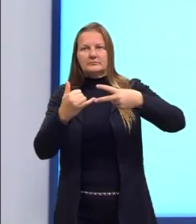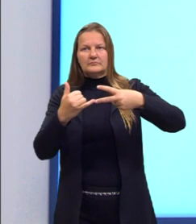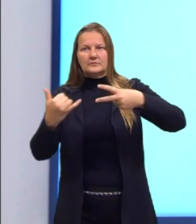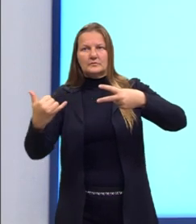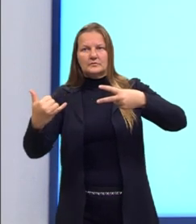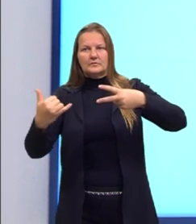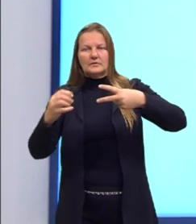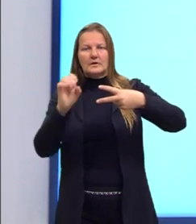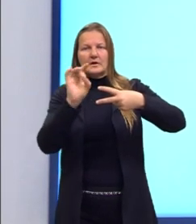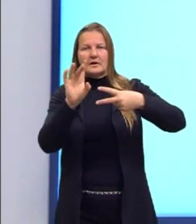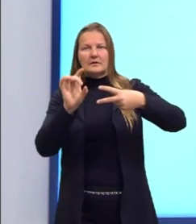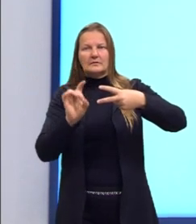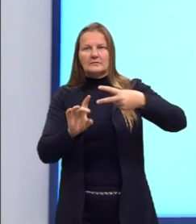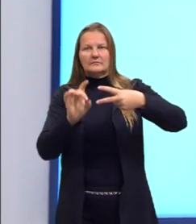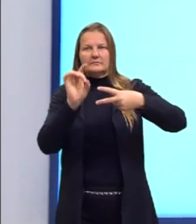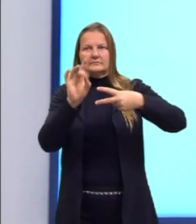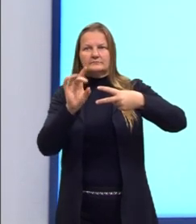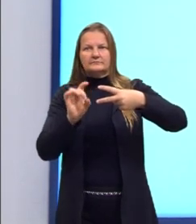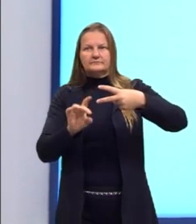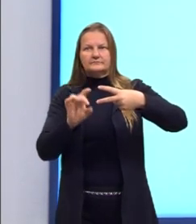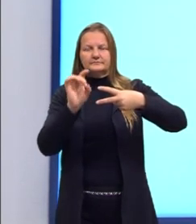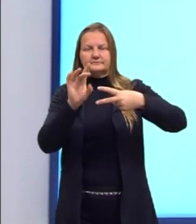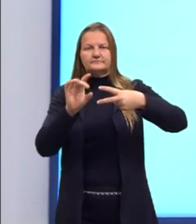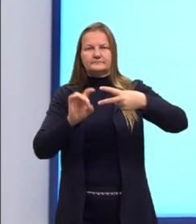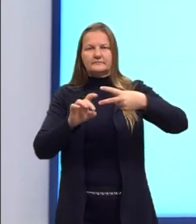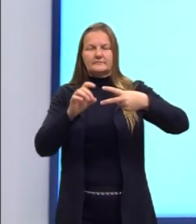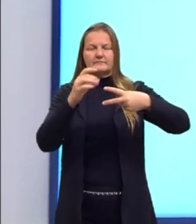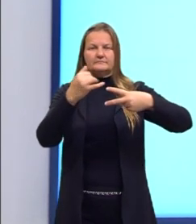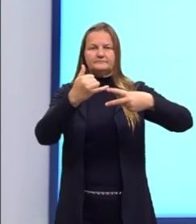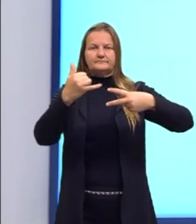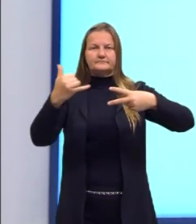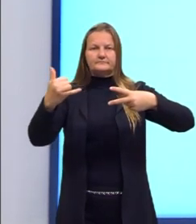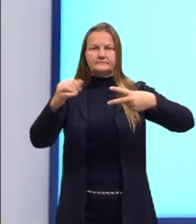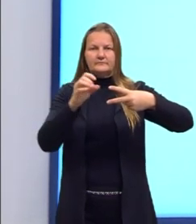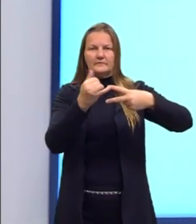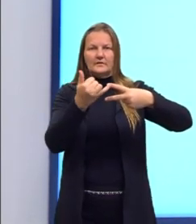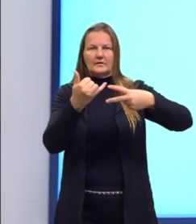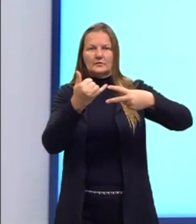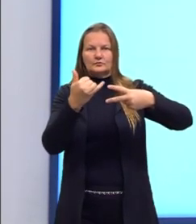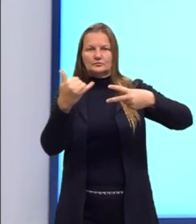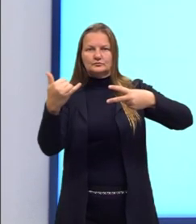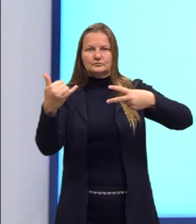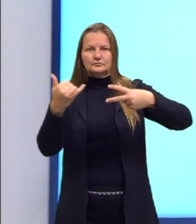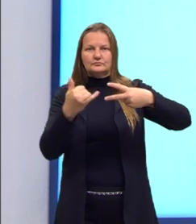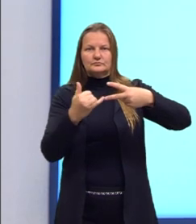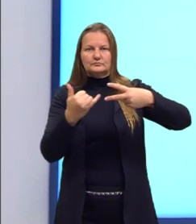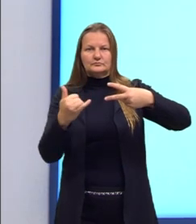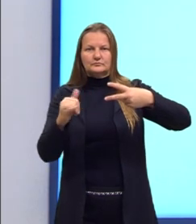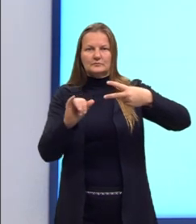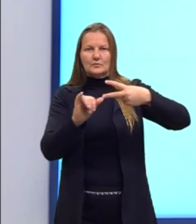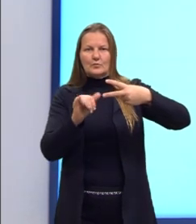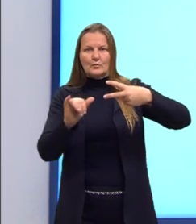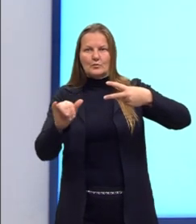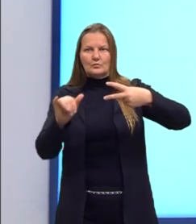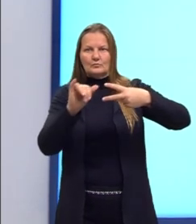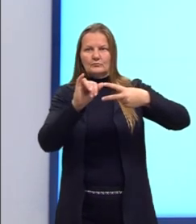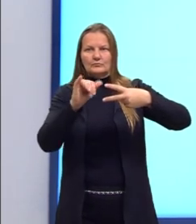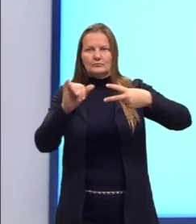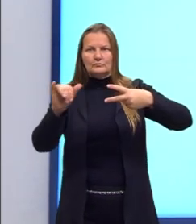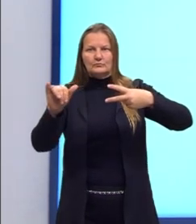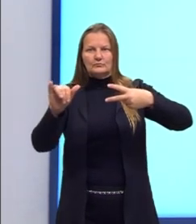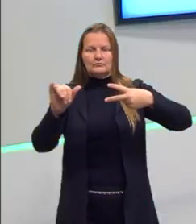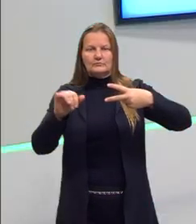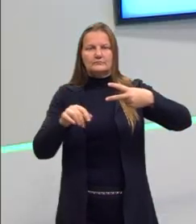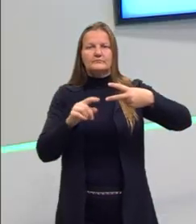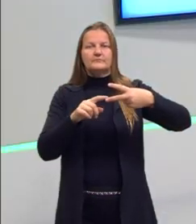que passa por esse resistor a corrente específica que passa por aqui por este outro resistor porque a